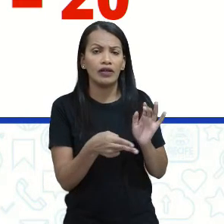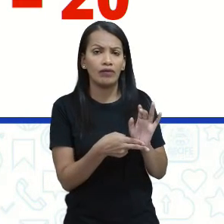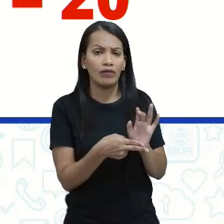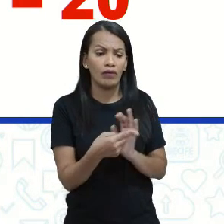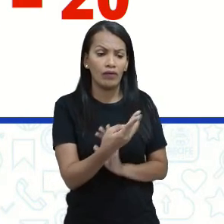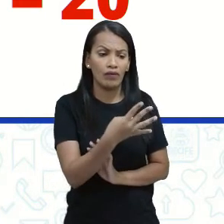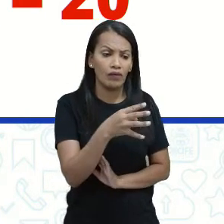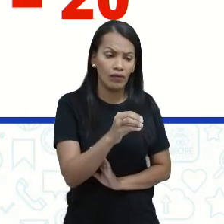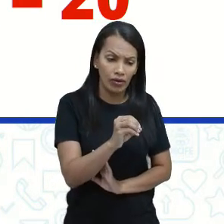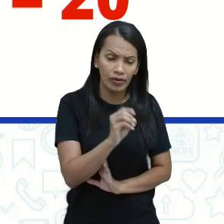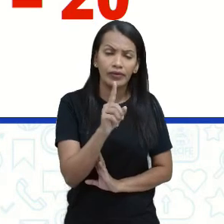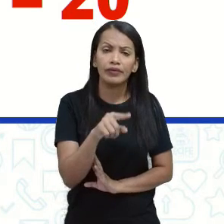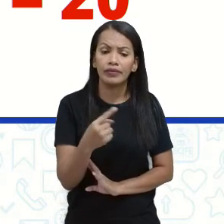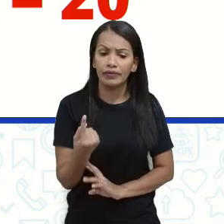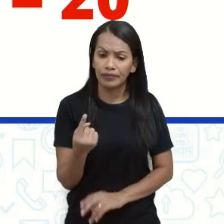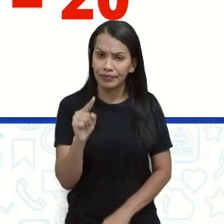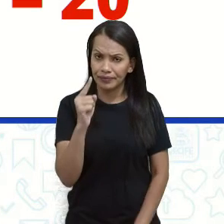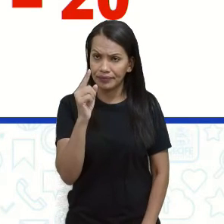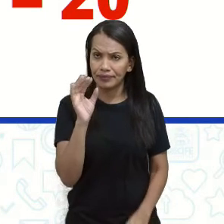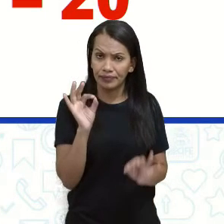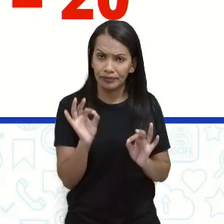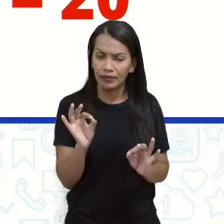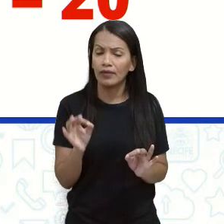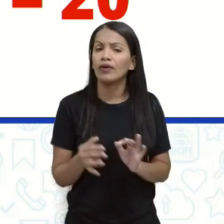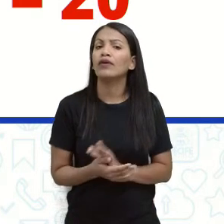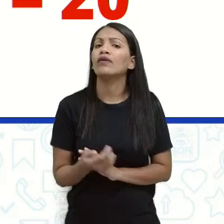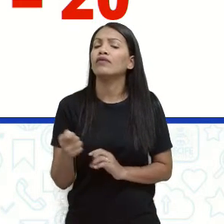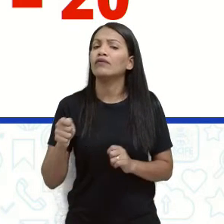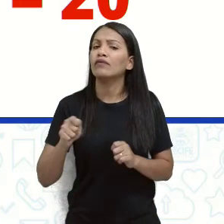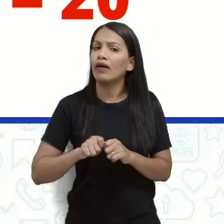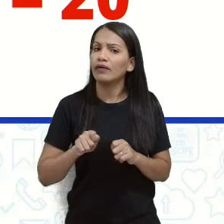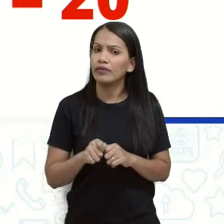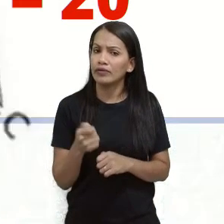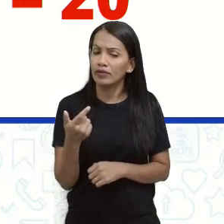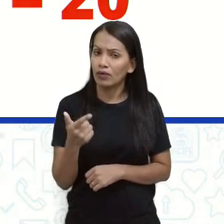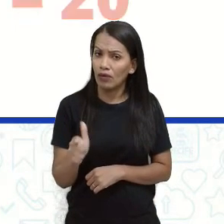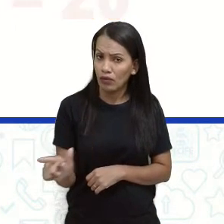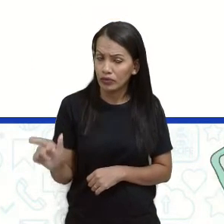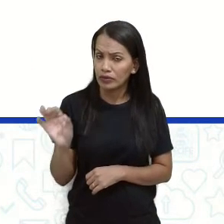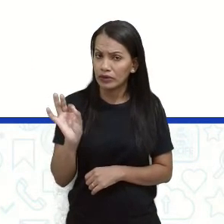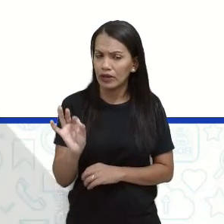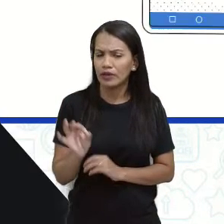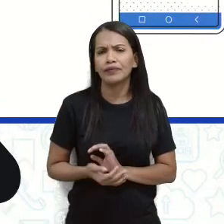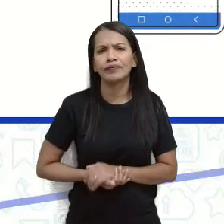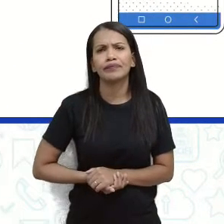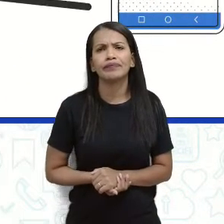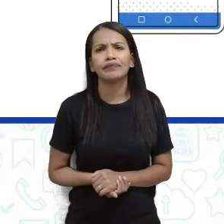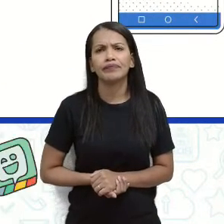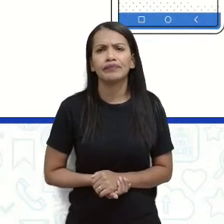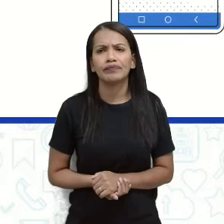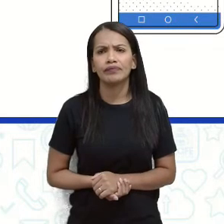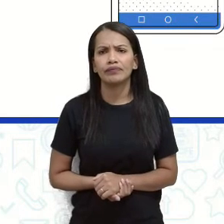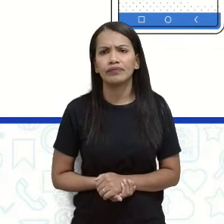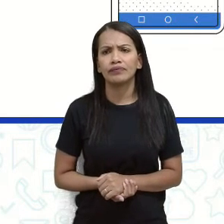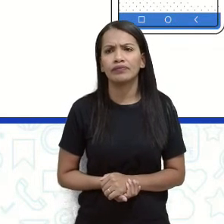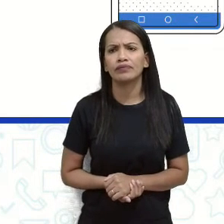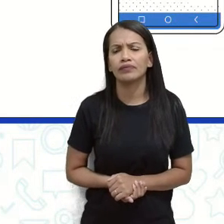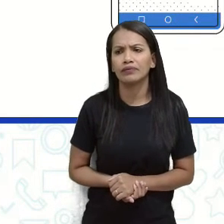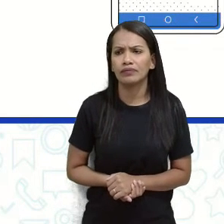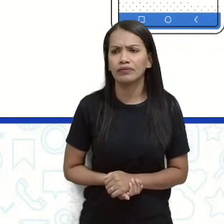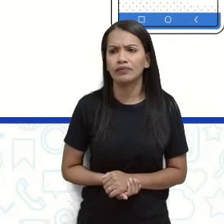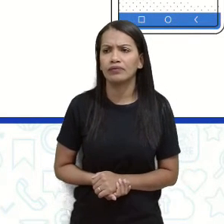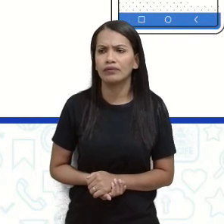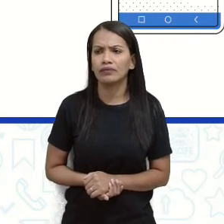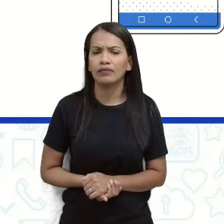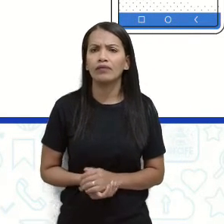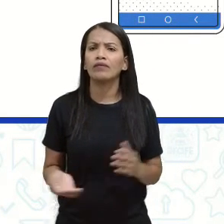altura é igual a 20. Vou fazer mais um problema com vocês. Observe bem. Ó, na verdade, eu vou nem